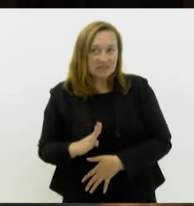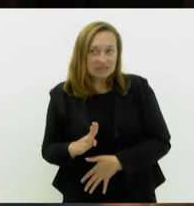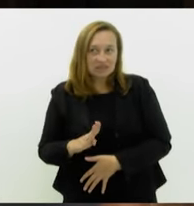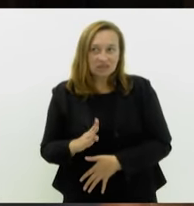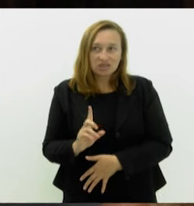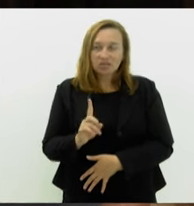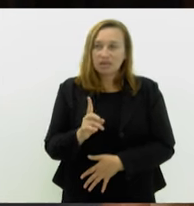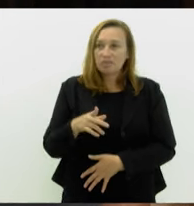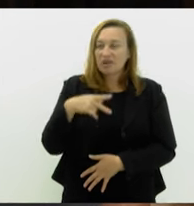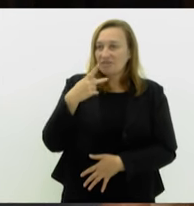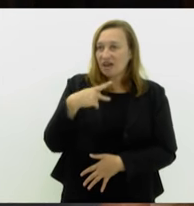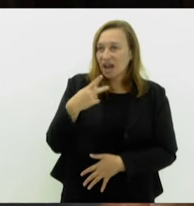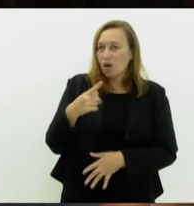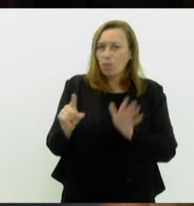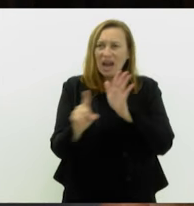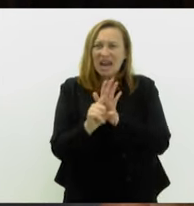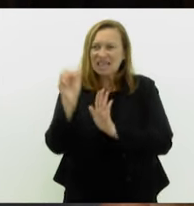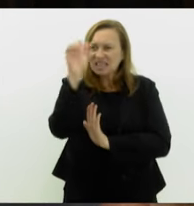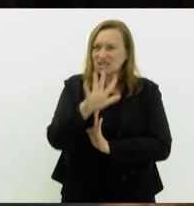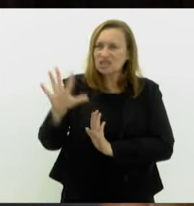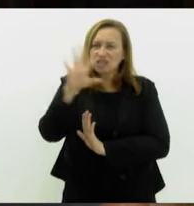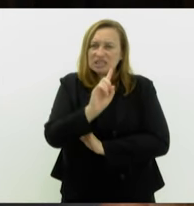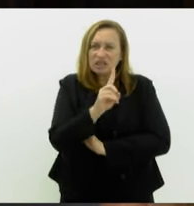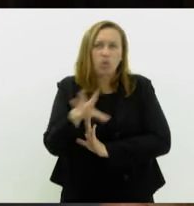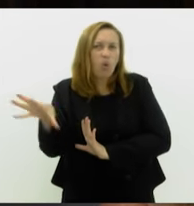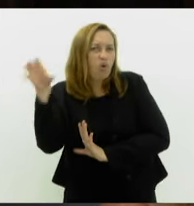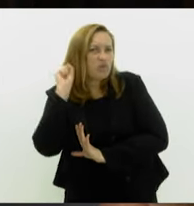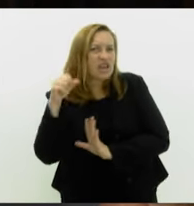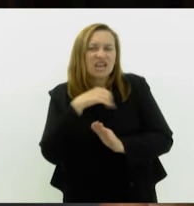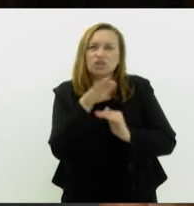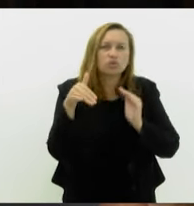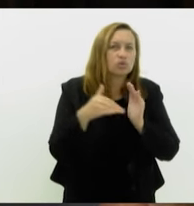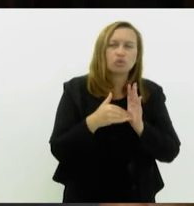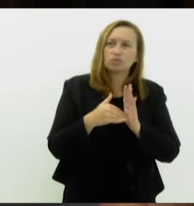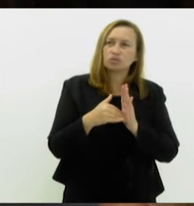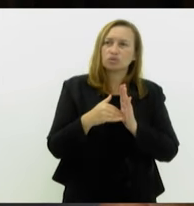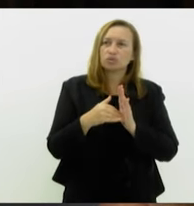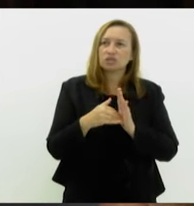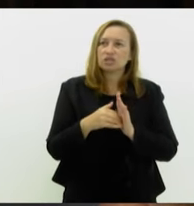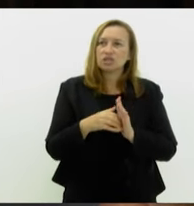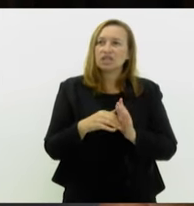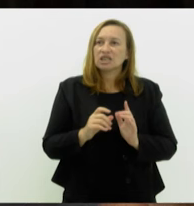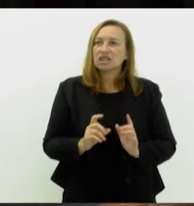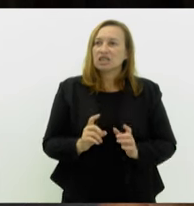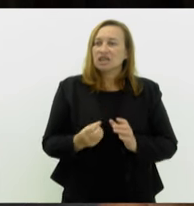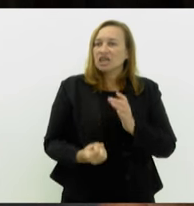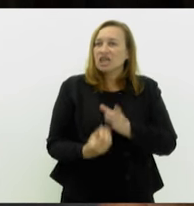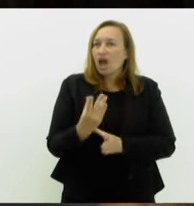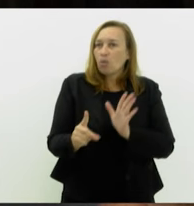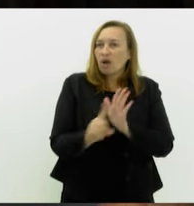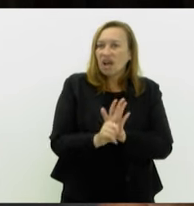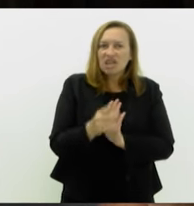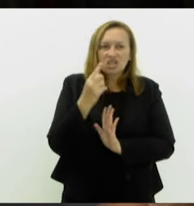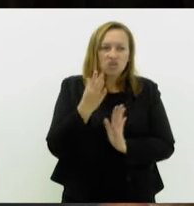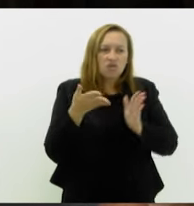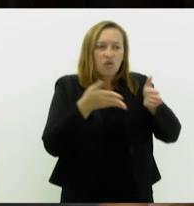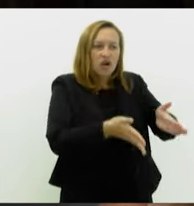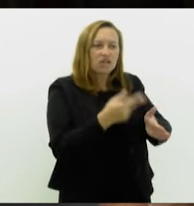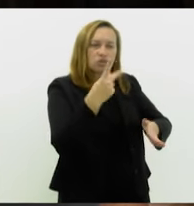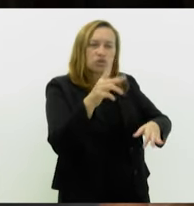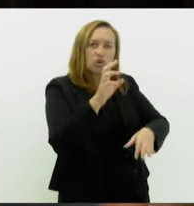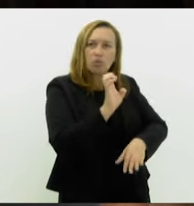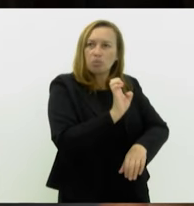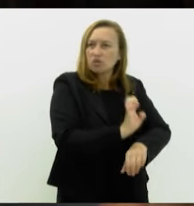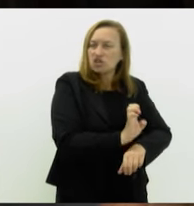dá para relatar uma lei Nacional sem ouvir o país não basta fazendo o gabinete olhando apenas pro seu estado eu tava falando com